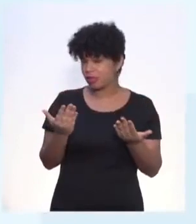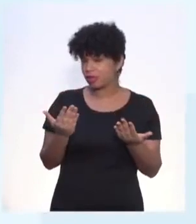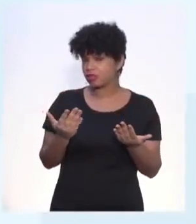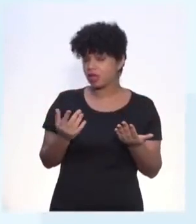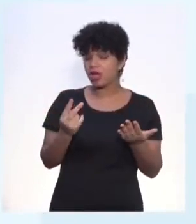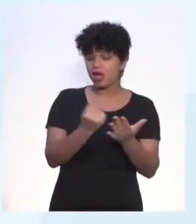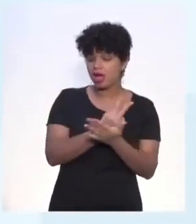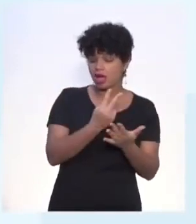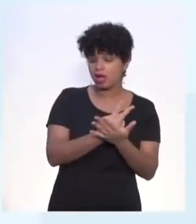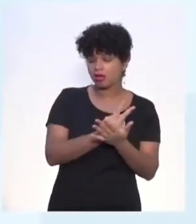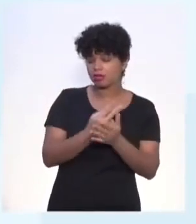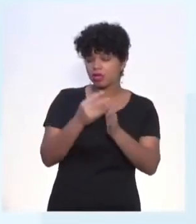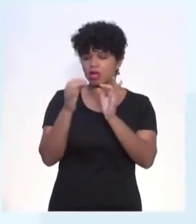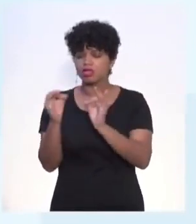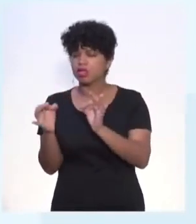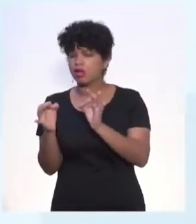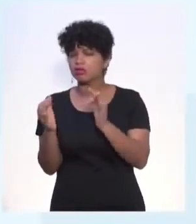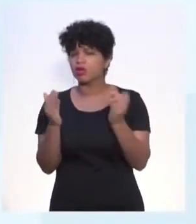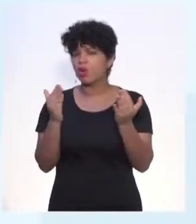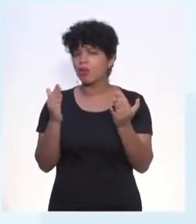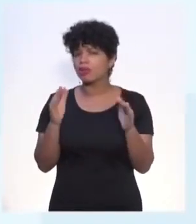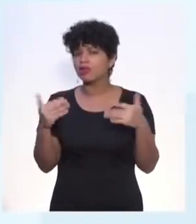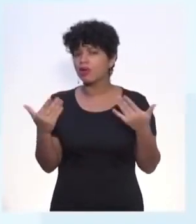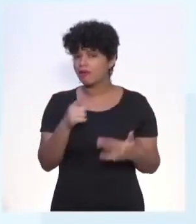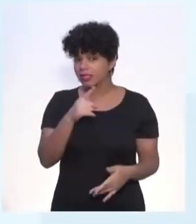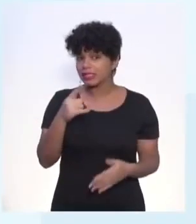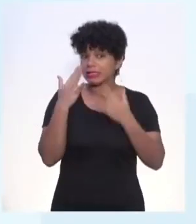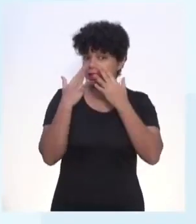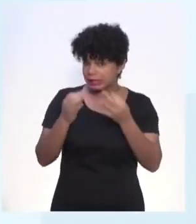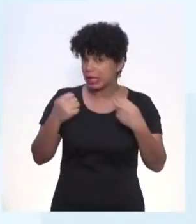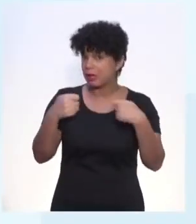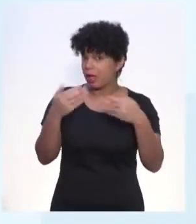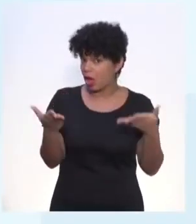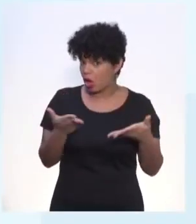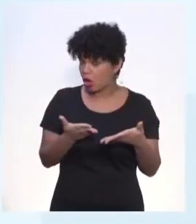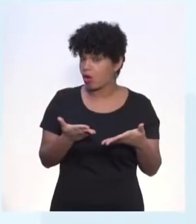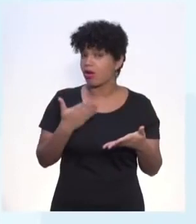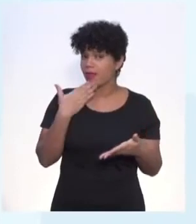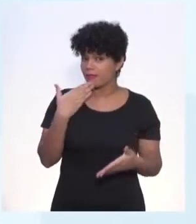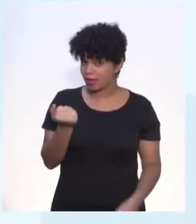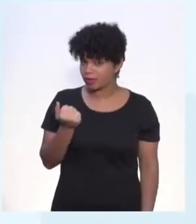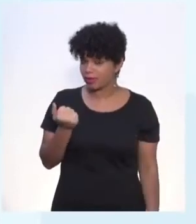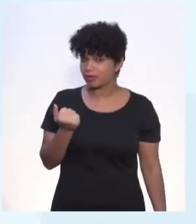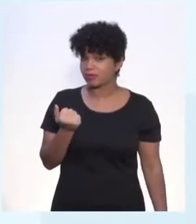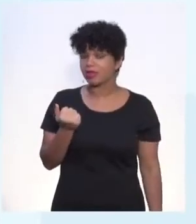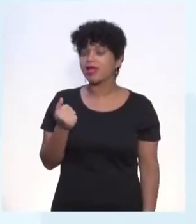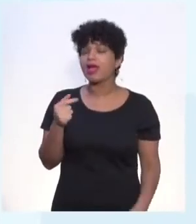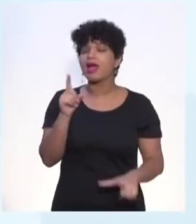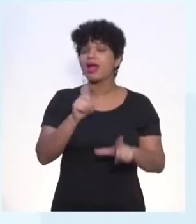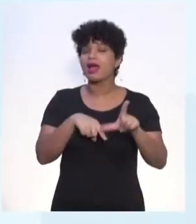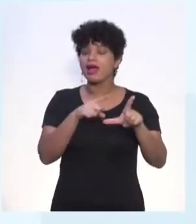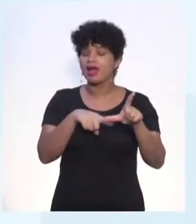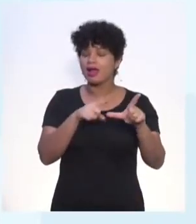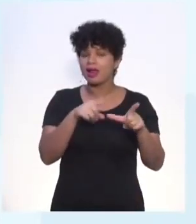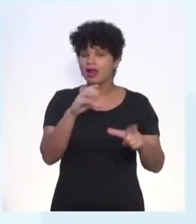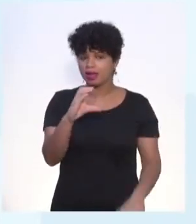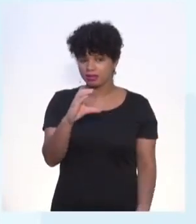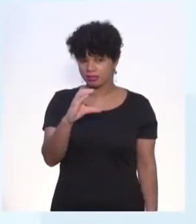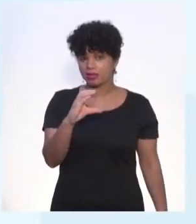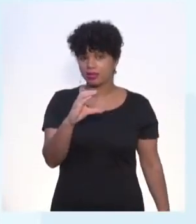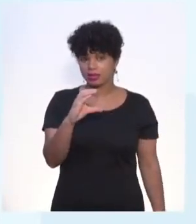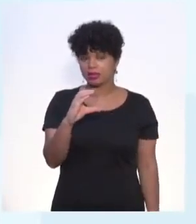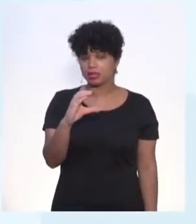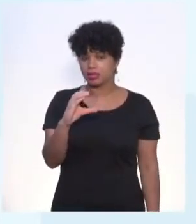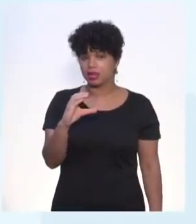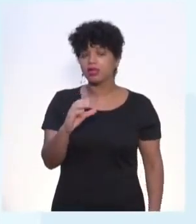número de acertos. Tem que prestar Ok? bastante atenção agora, né, Osmar? Bastante atenção, tá? Então, na vamos lá. letra C, a descrição do problema é a mesma. Daniel arremessou